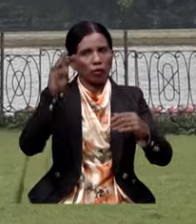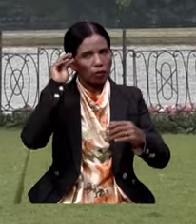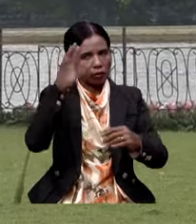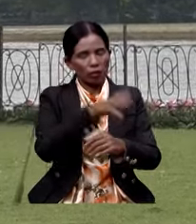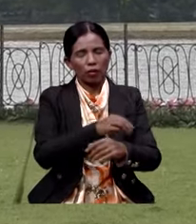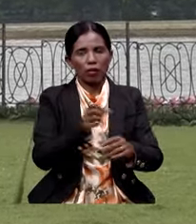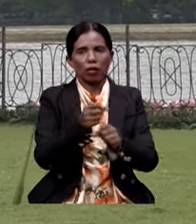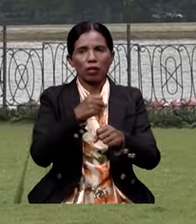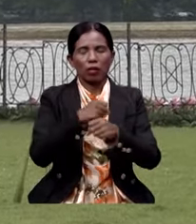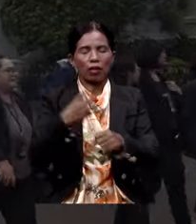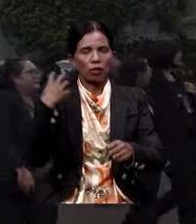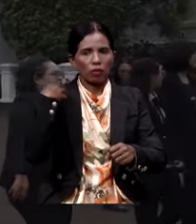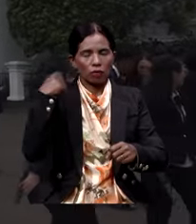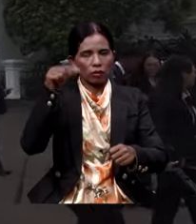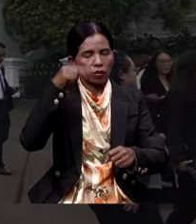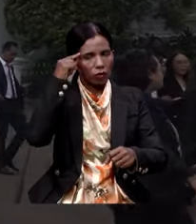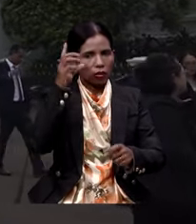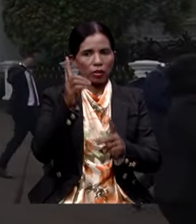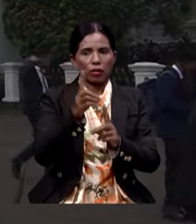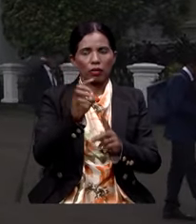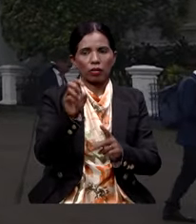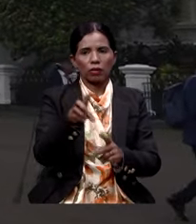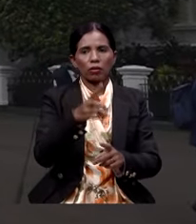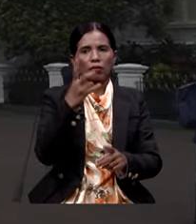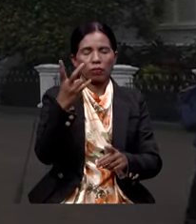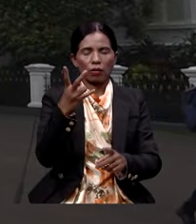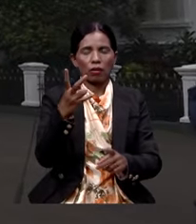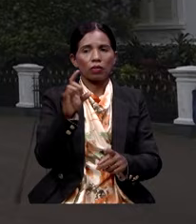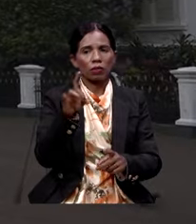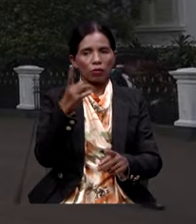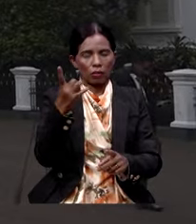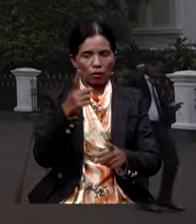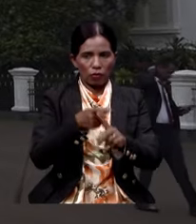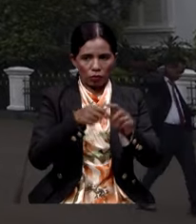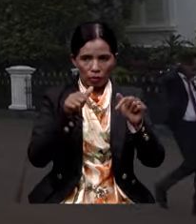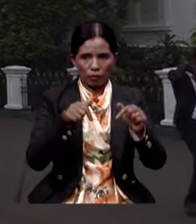Nebe realiza e a Palácio Governo e a Lorenzo Sanure Senualo, o Fulané. Agostinho da Costa, Ziemen.